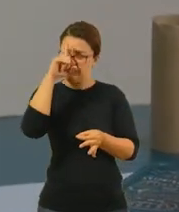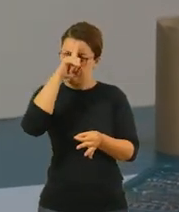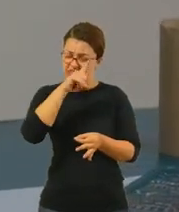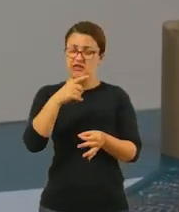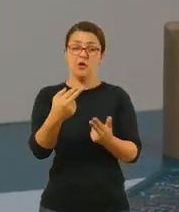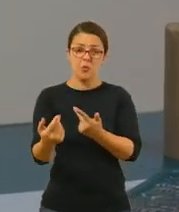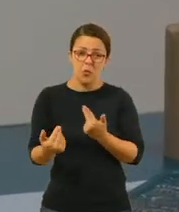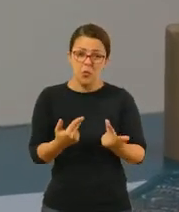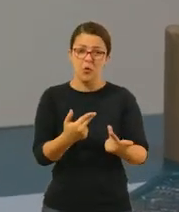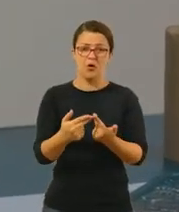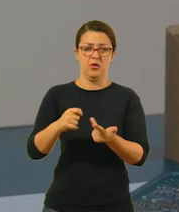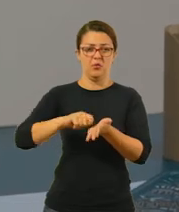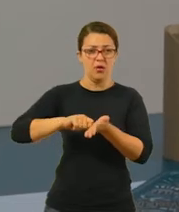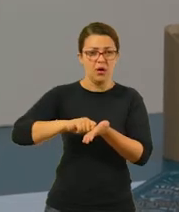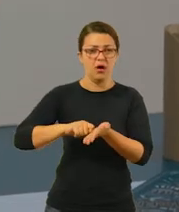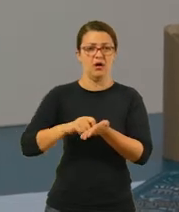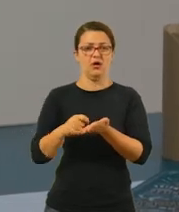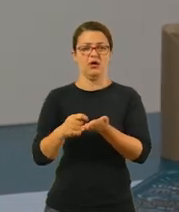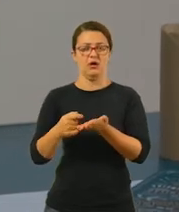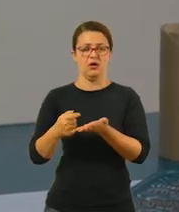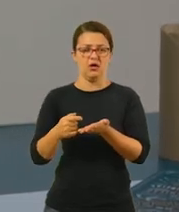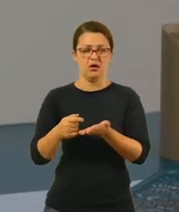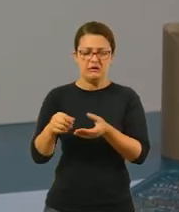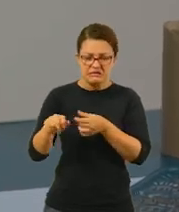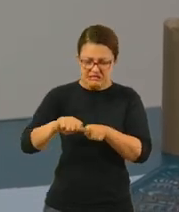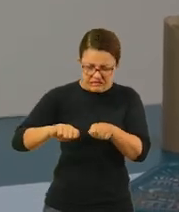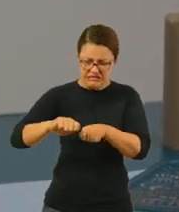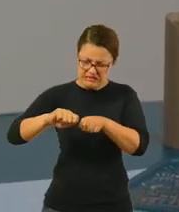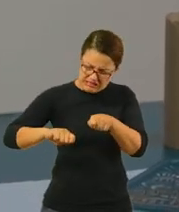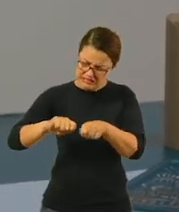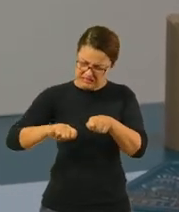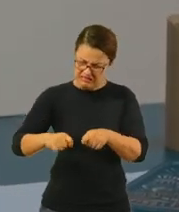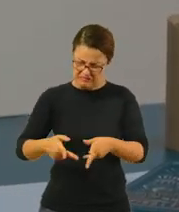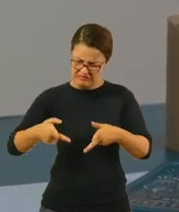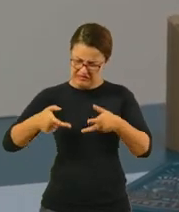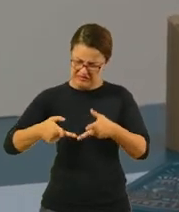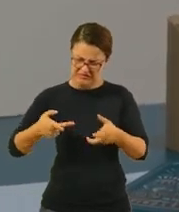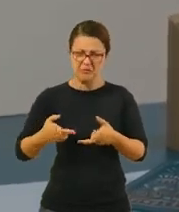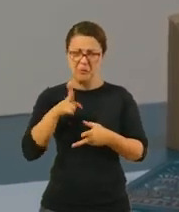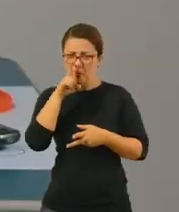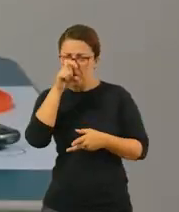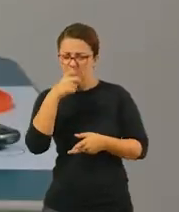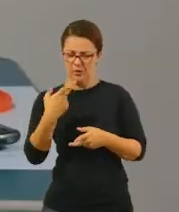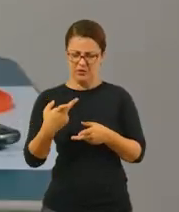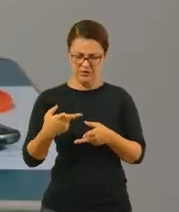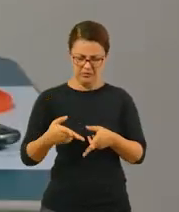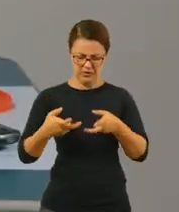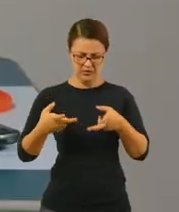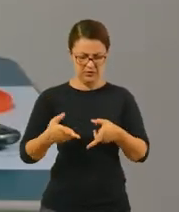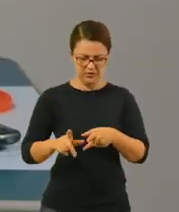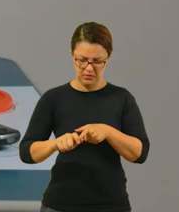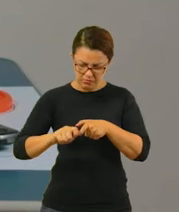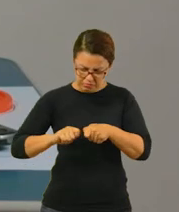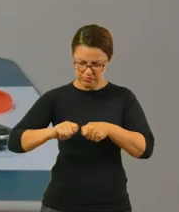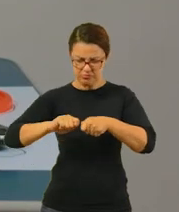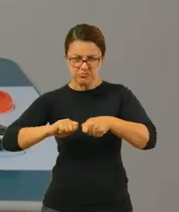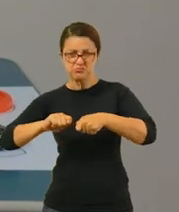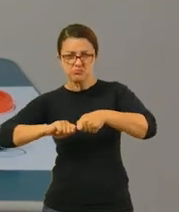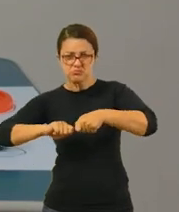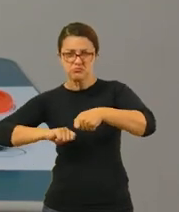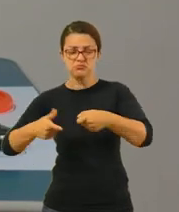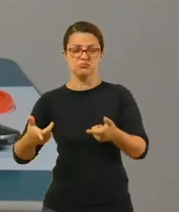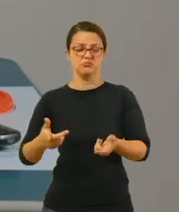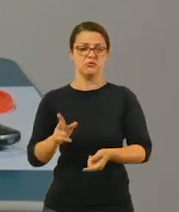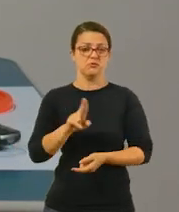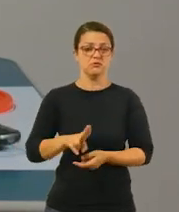mesma maneira. Pode ser que com a força ela consiga, mas ela vai perceber que precisa colocar forças diferentes dependendo do material que ela